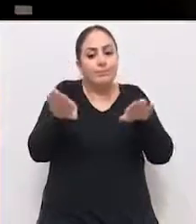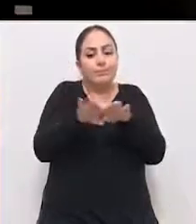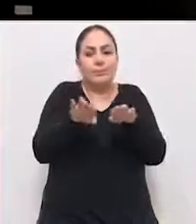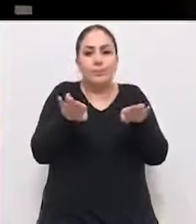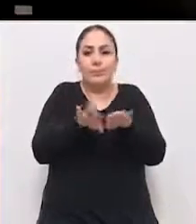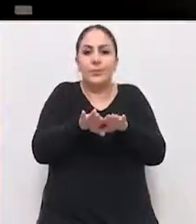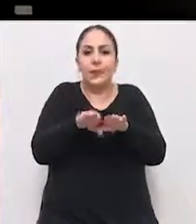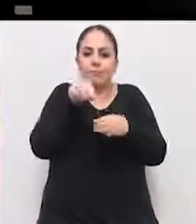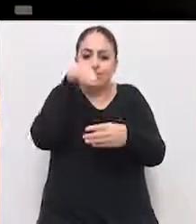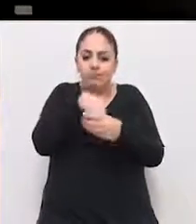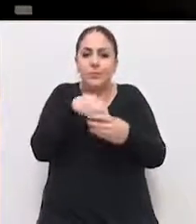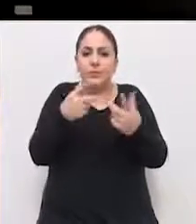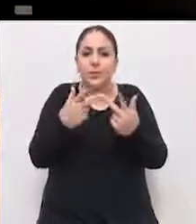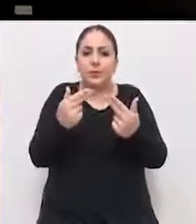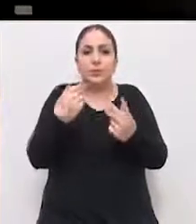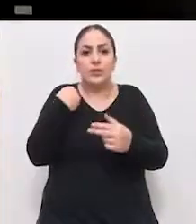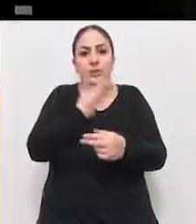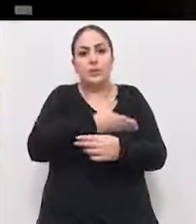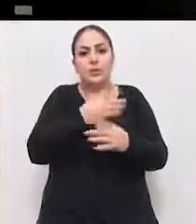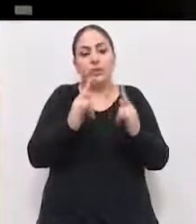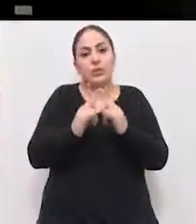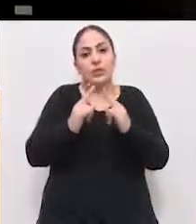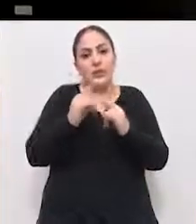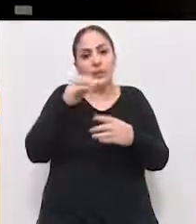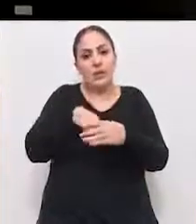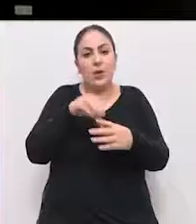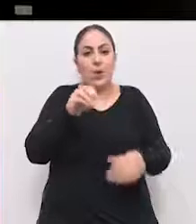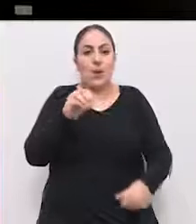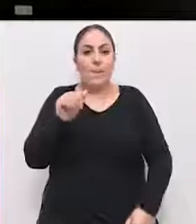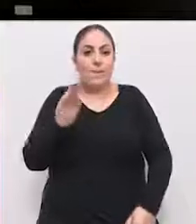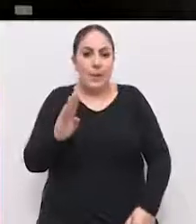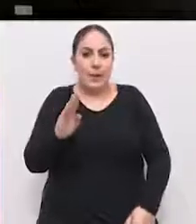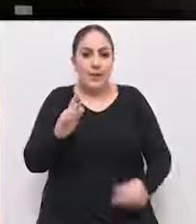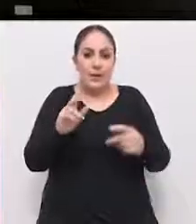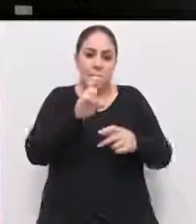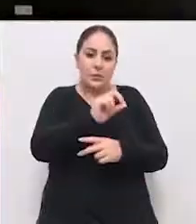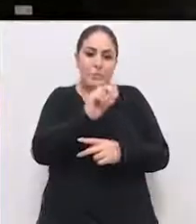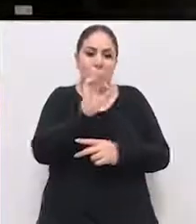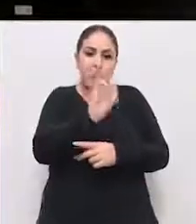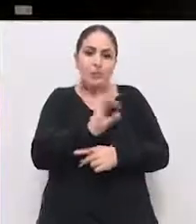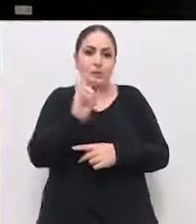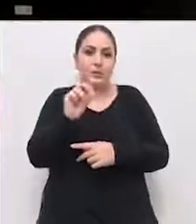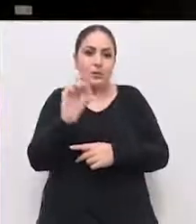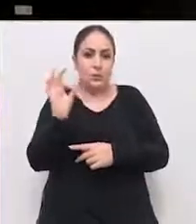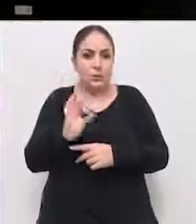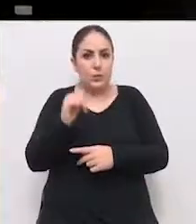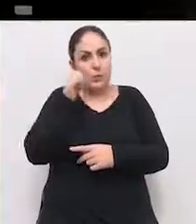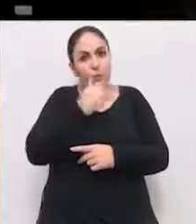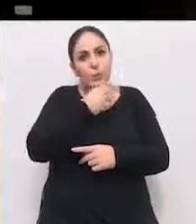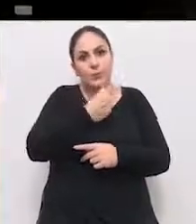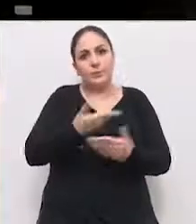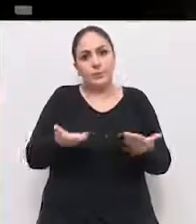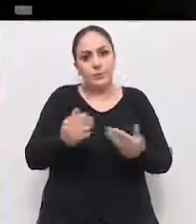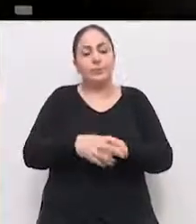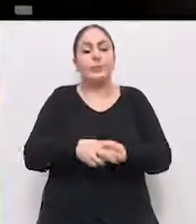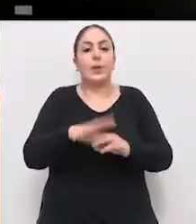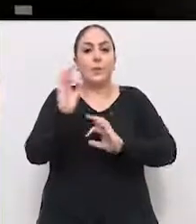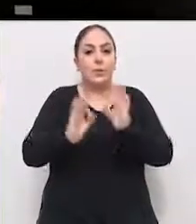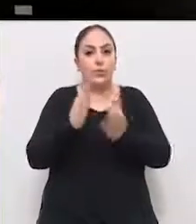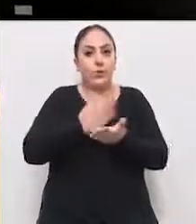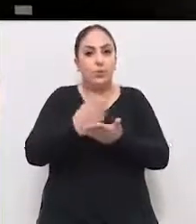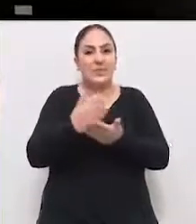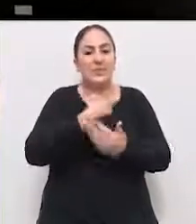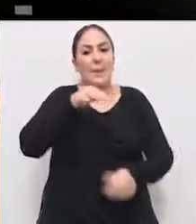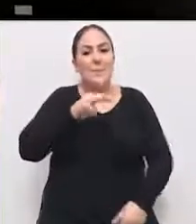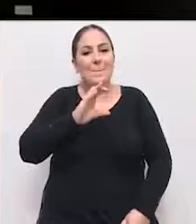esperada paridade dentro do nosso órgão interno da Ordem dos Advogados do Brasil. Esse projeto